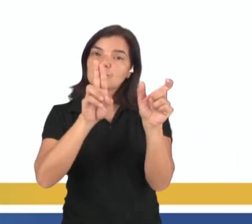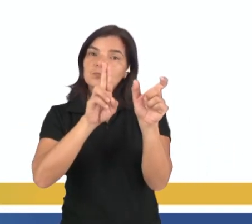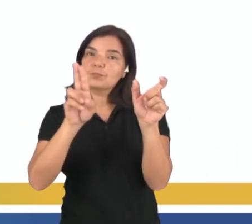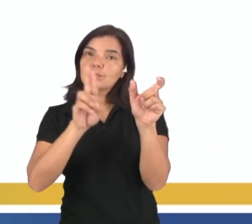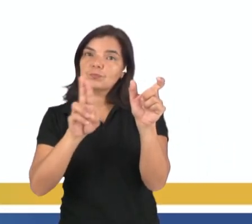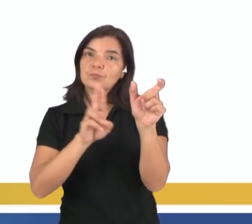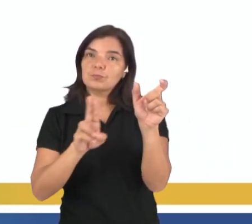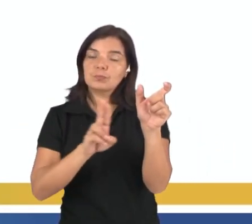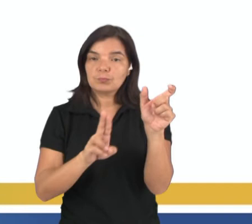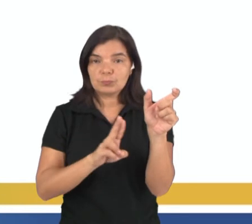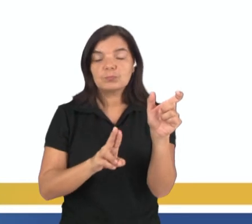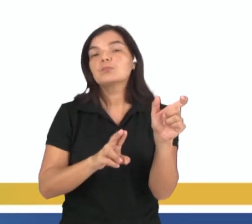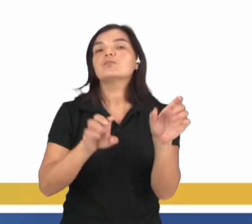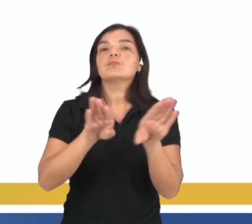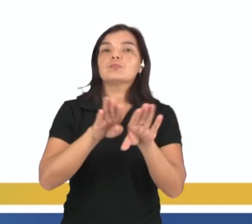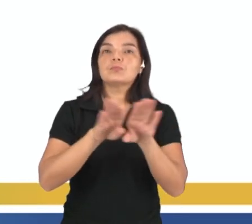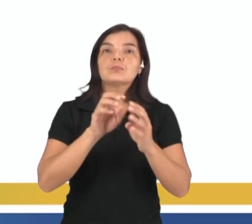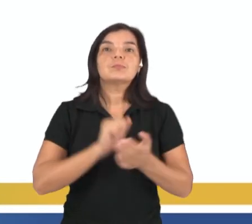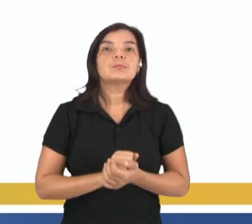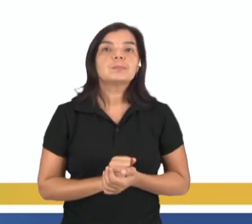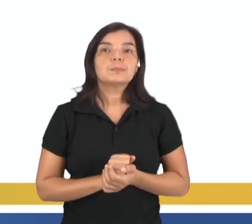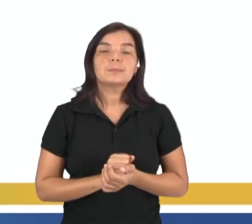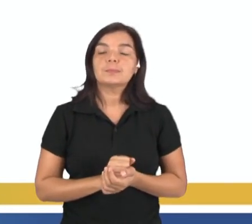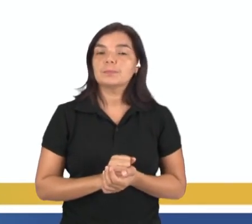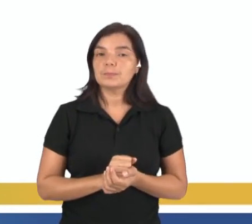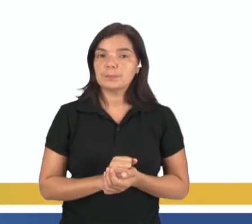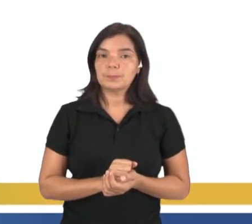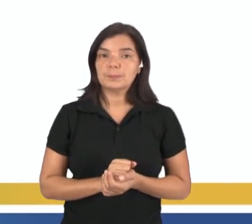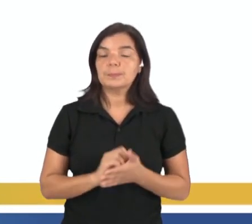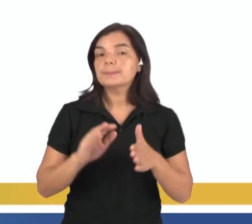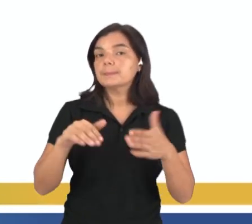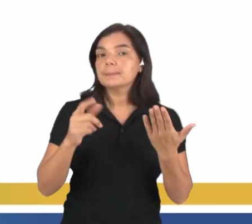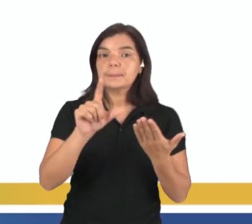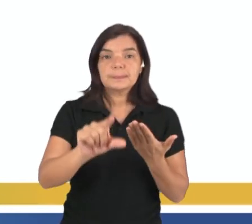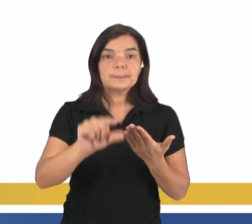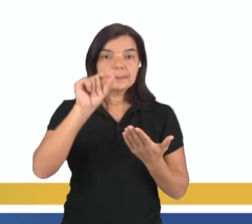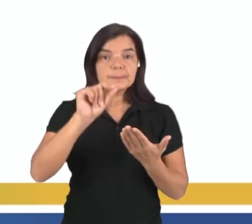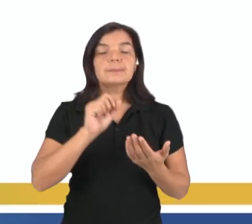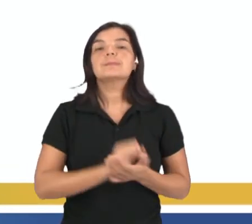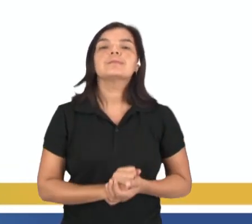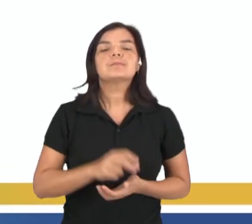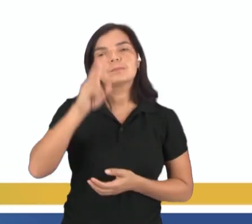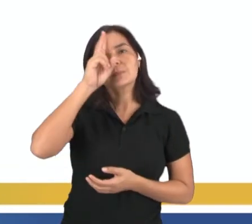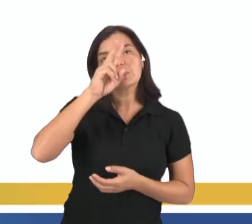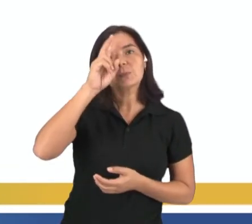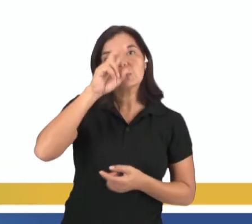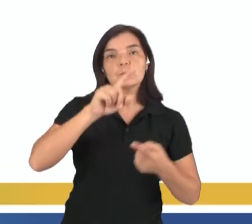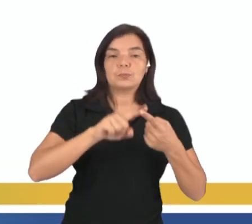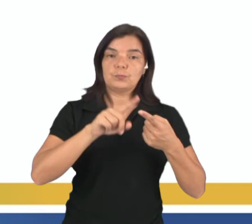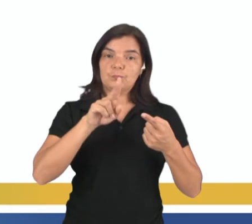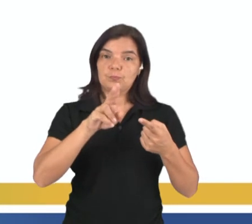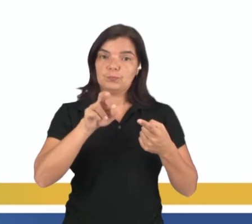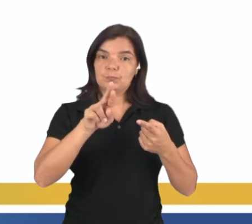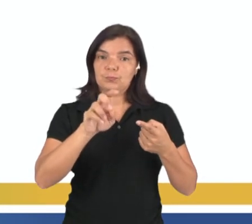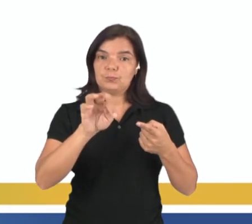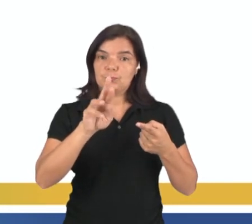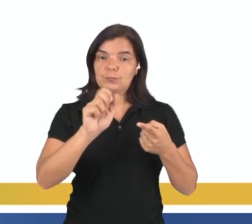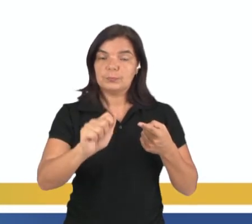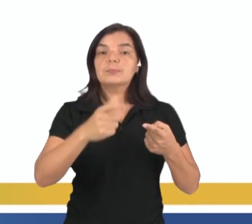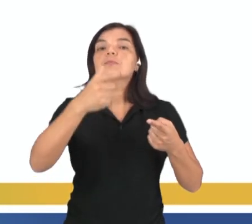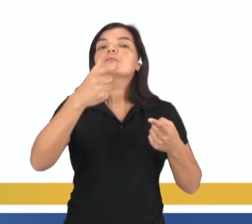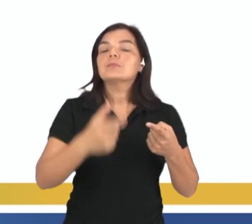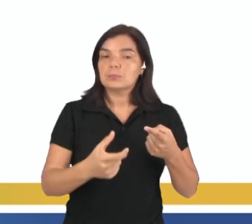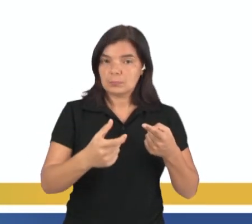útero, próstata, clitóris, prepúcio e escroto. Então, vamos relembrar ali. Uretra vai